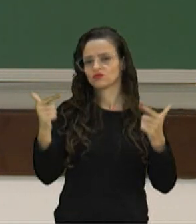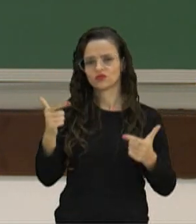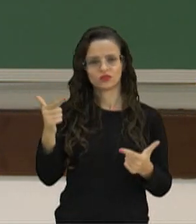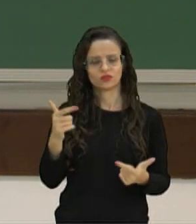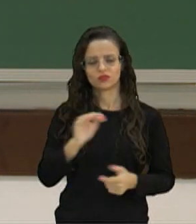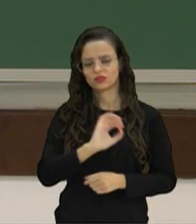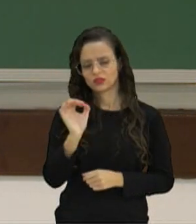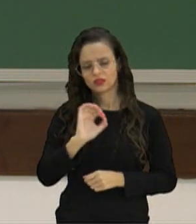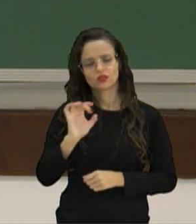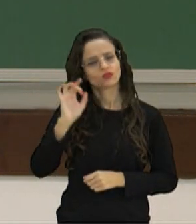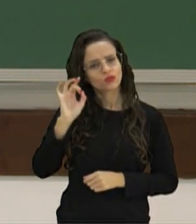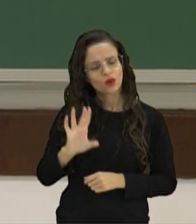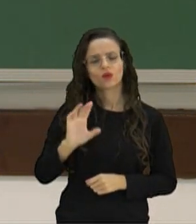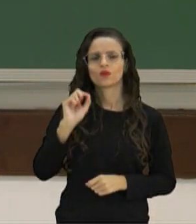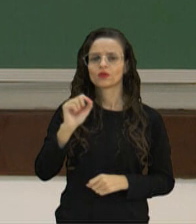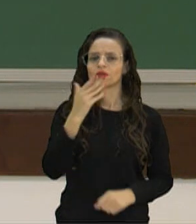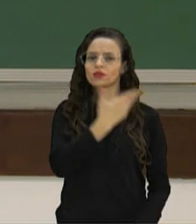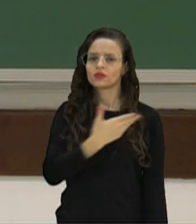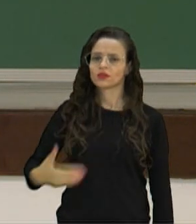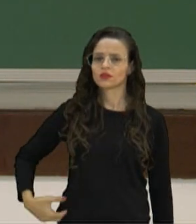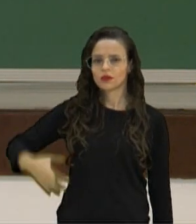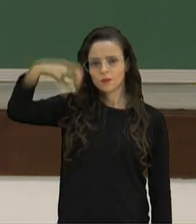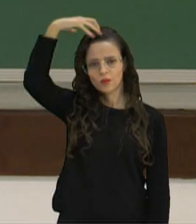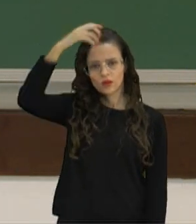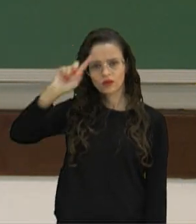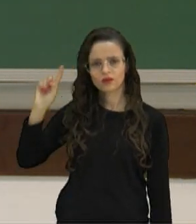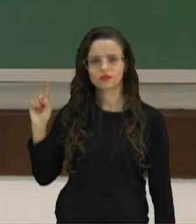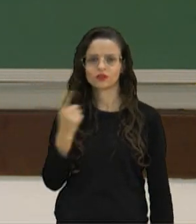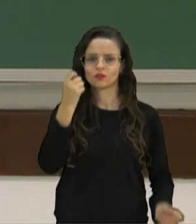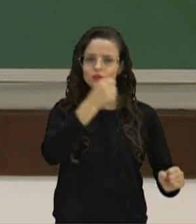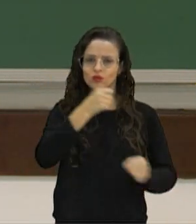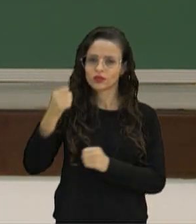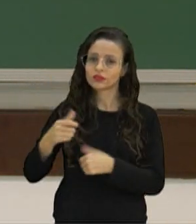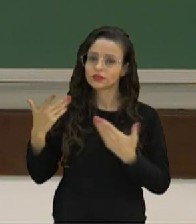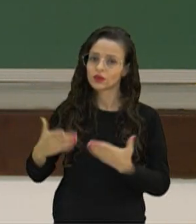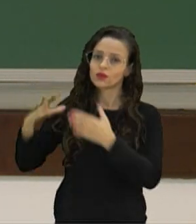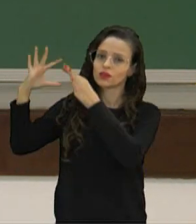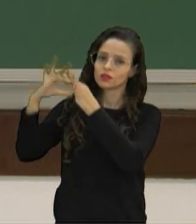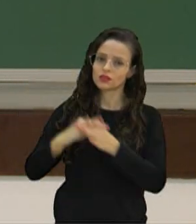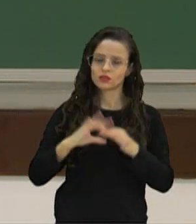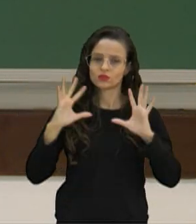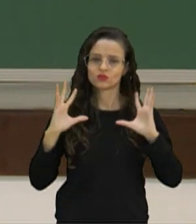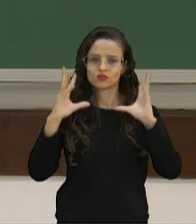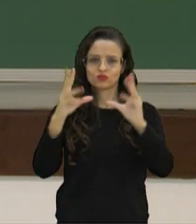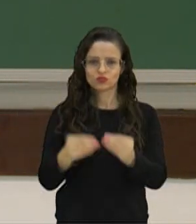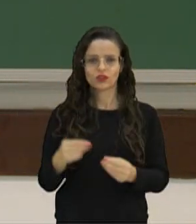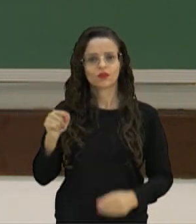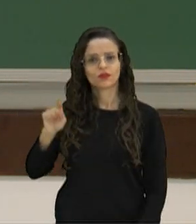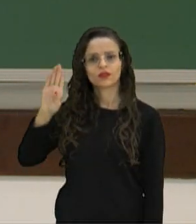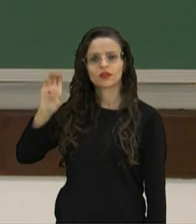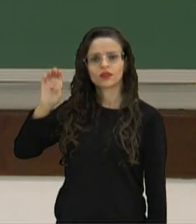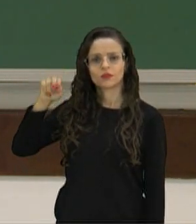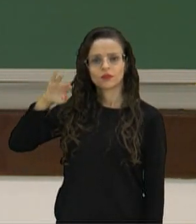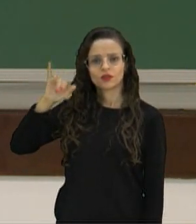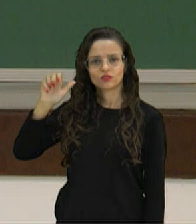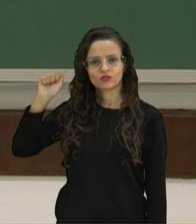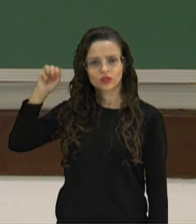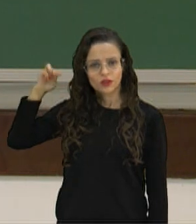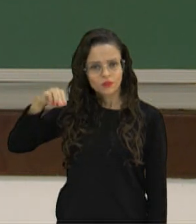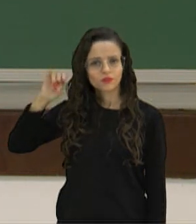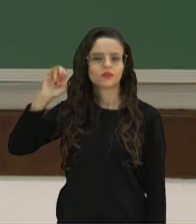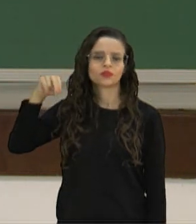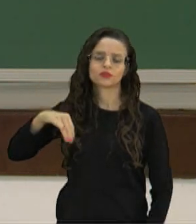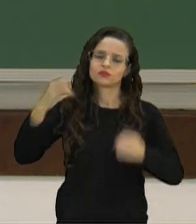república, existia um monarquismo. Então é desse panorama aqui que o Benjamin está falando, é